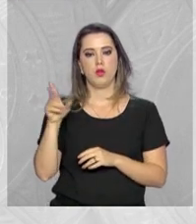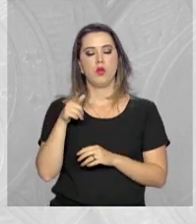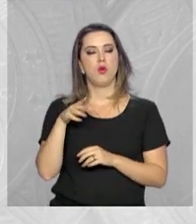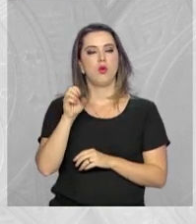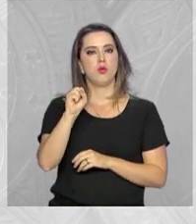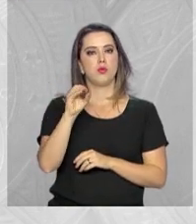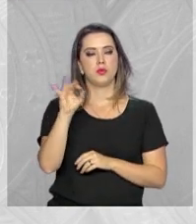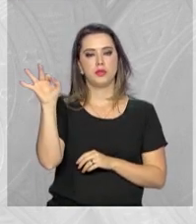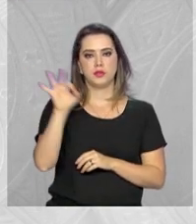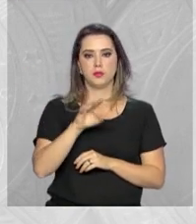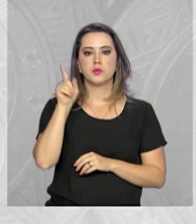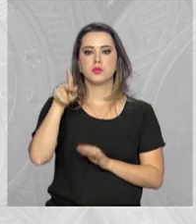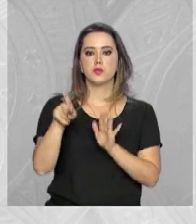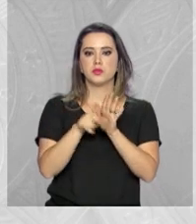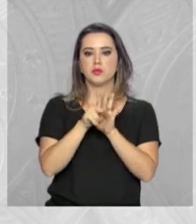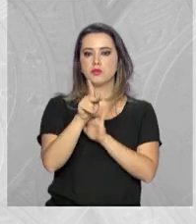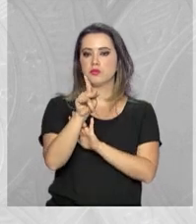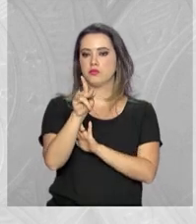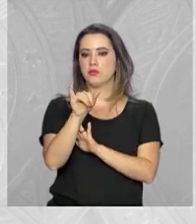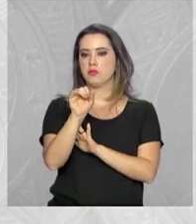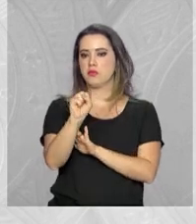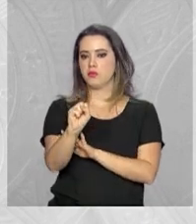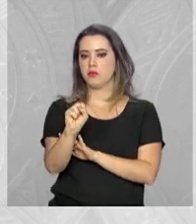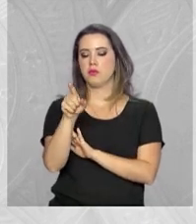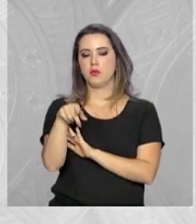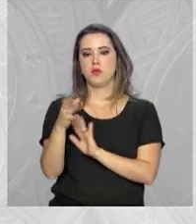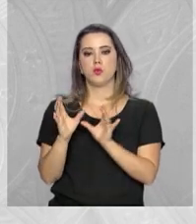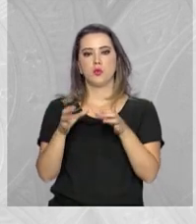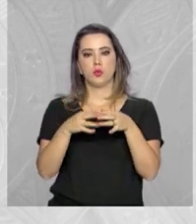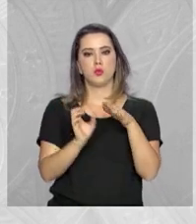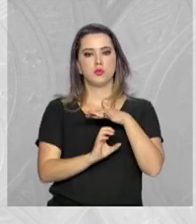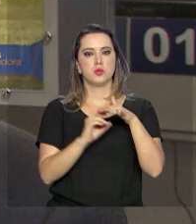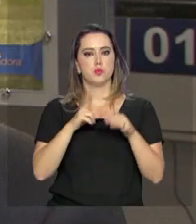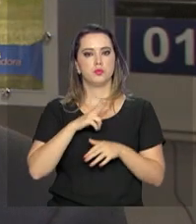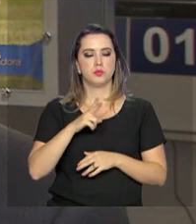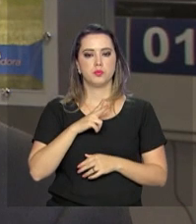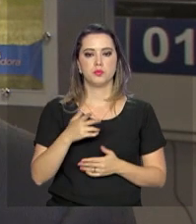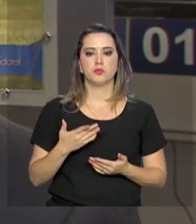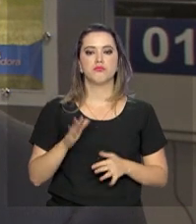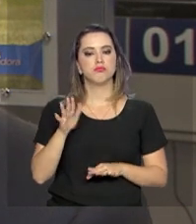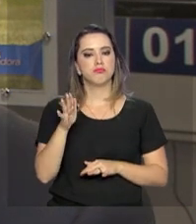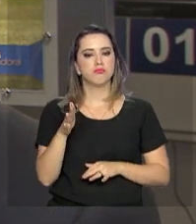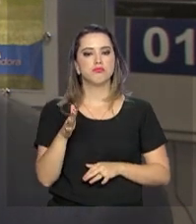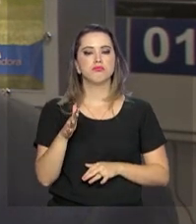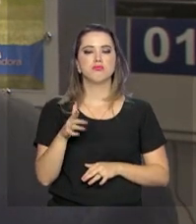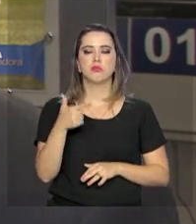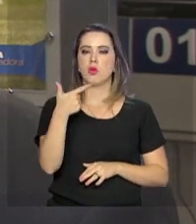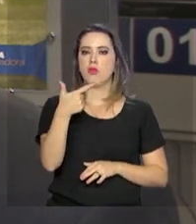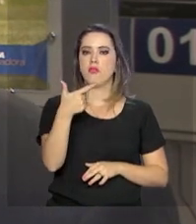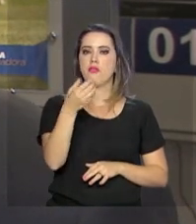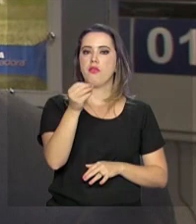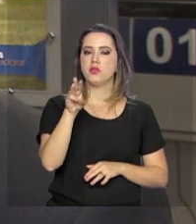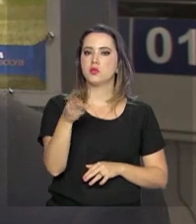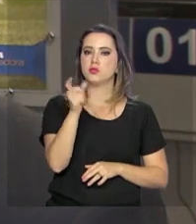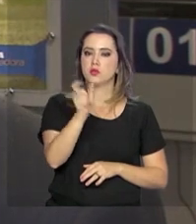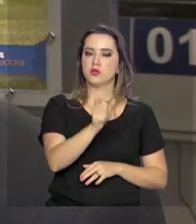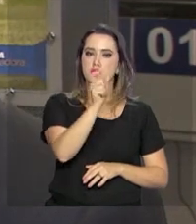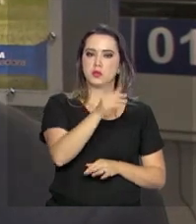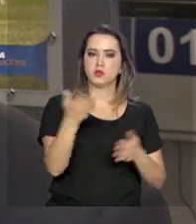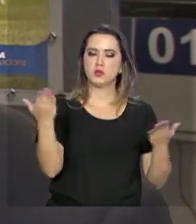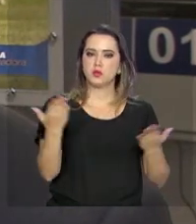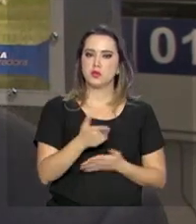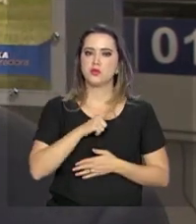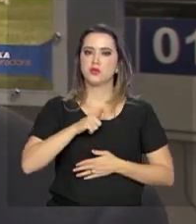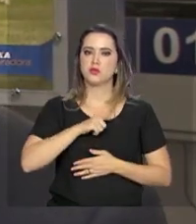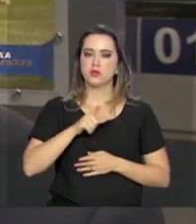80% são do pis de trabalhadores da iniciativa privada são cerca de 20 milhões de cotistas hoje que a